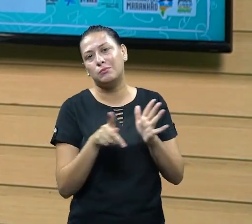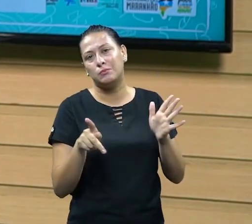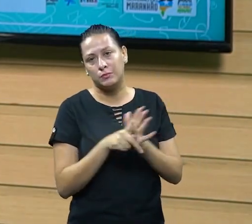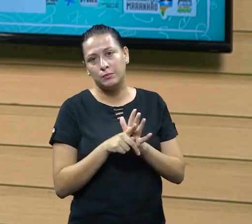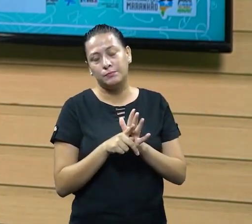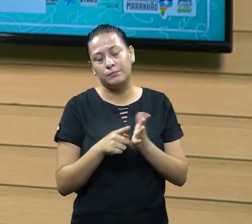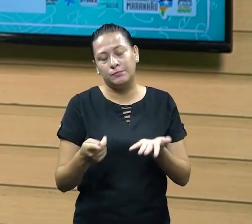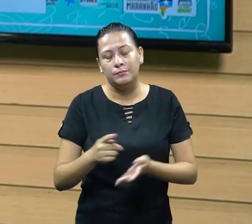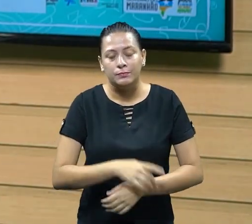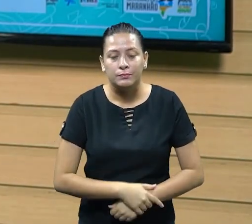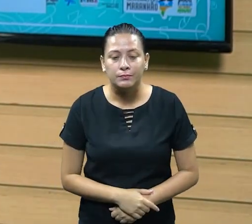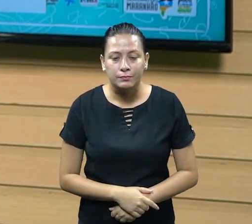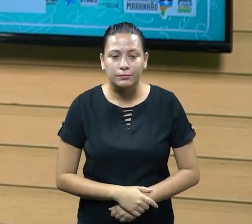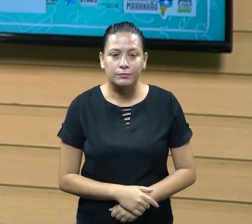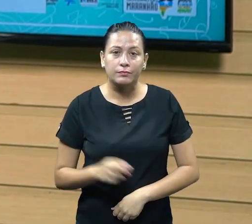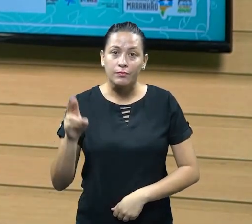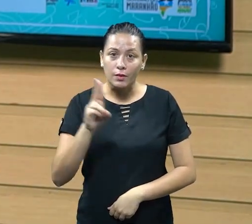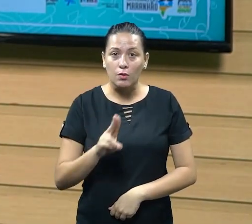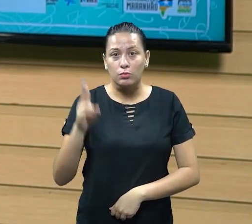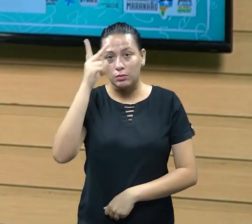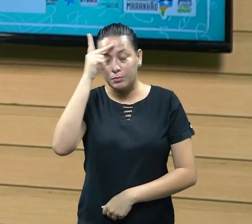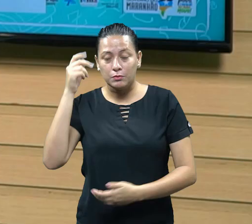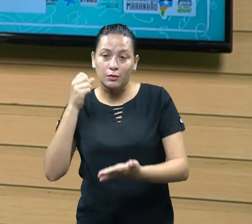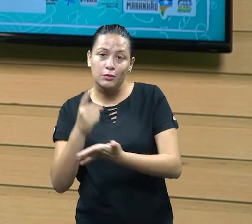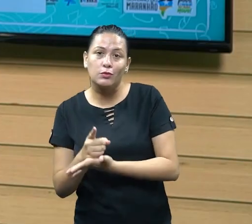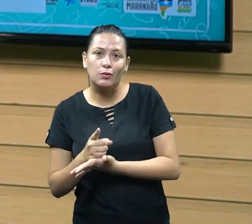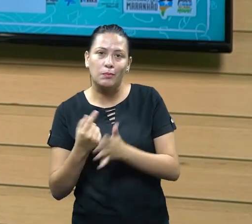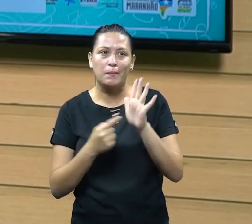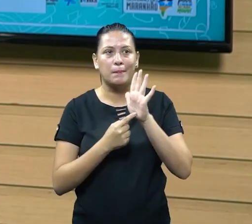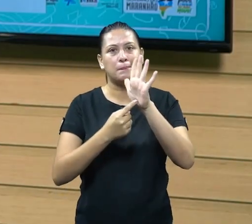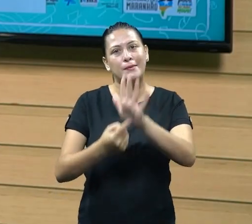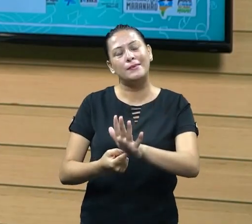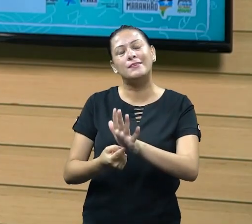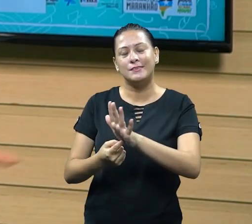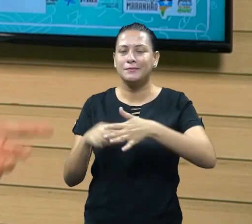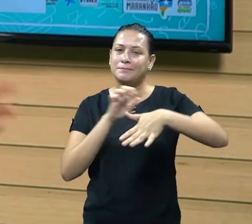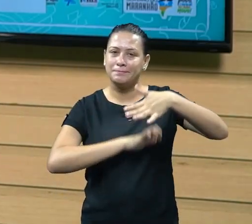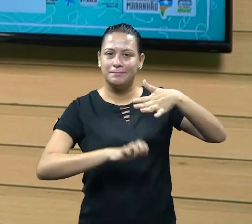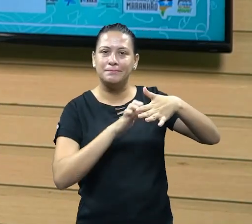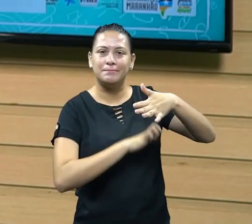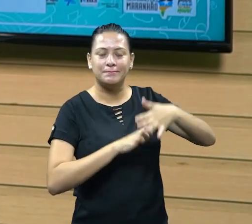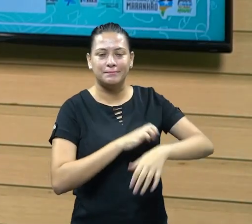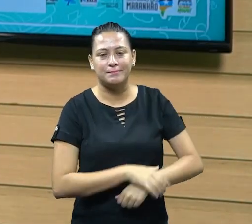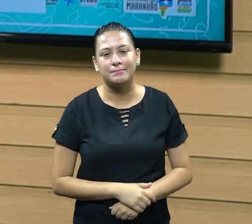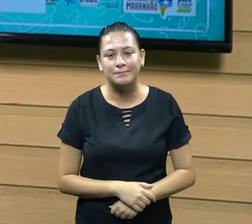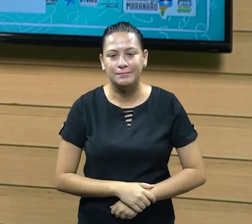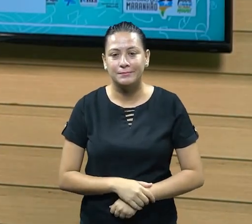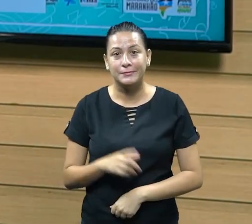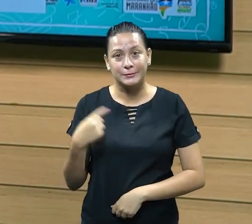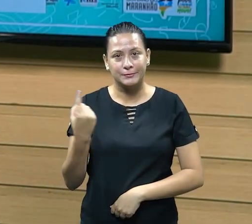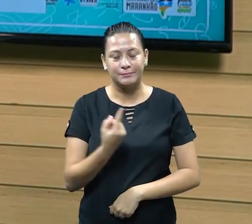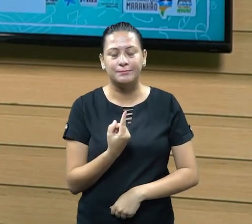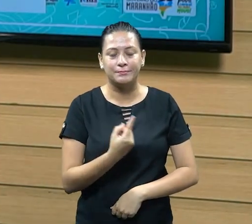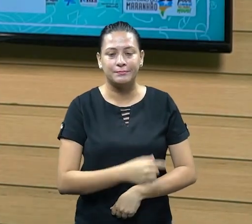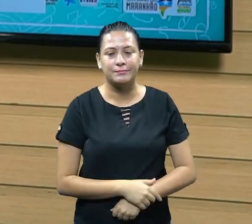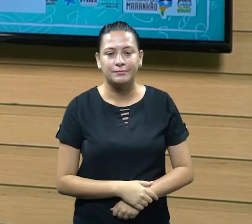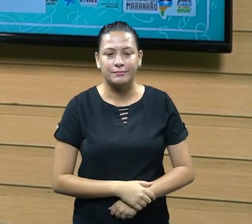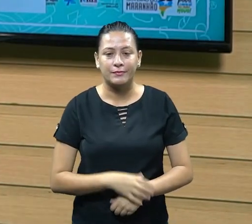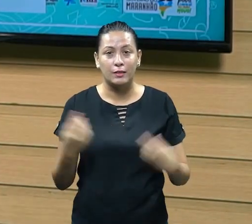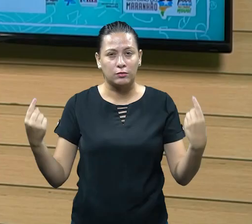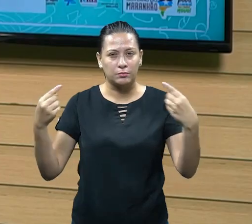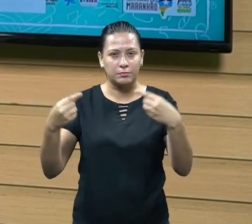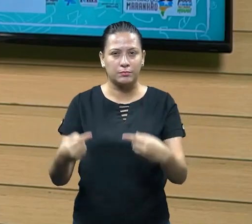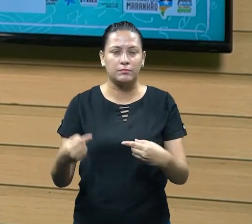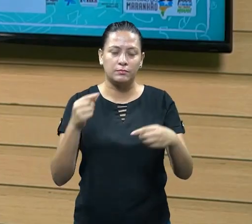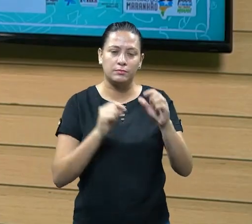tu agrada o cliente e faz a divulgação na tua empresa, usa o teu cliente como garoto propaganda, une o útil ao agradável. Então quando a gente fala em competitividade, o foco é